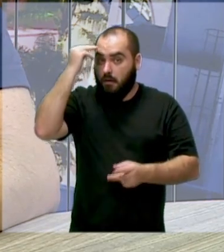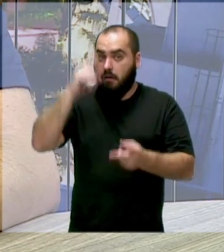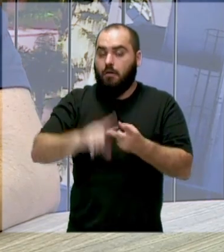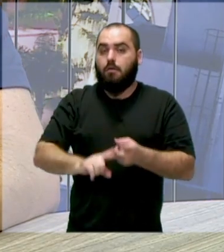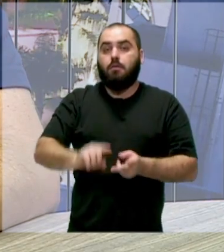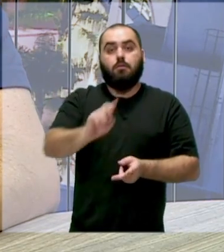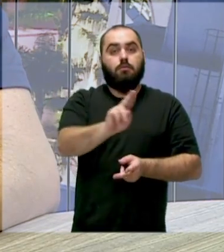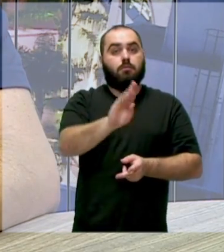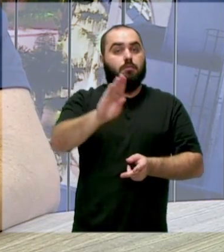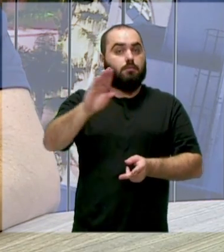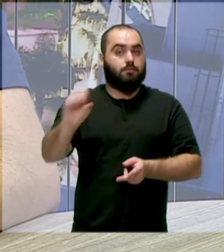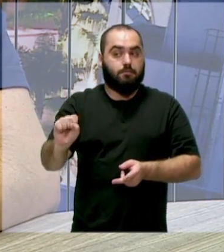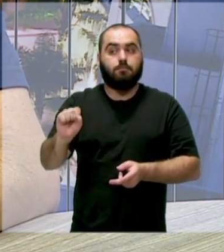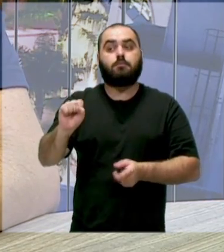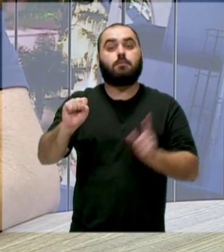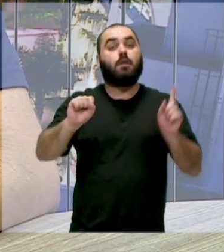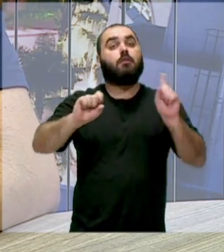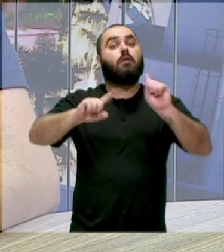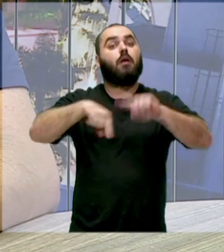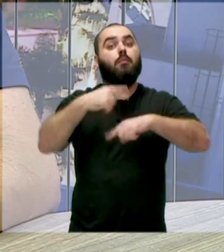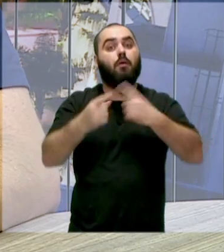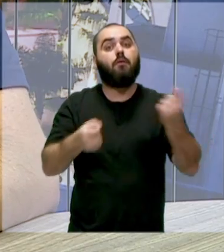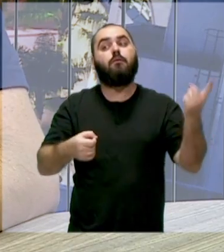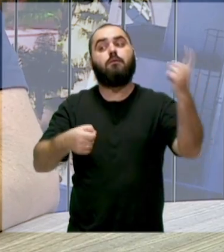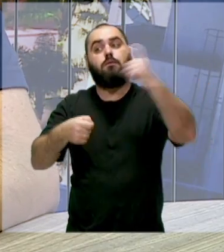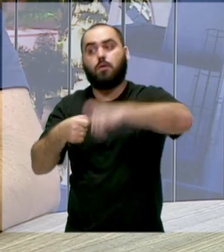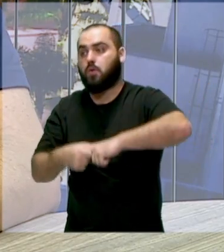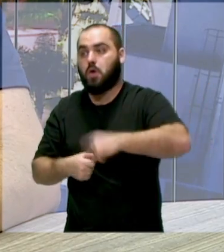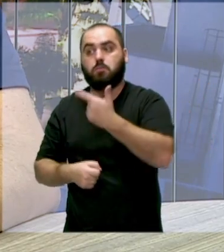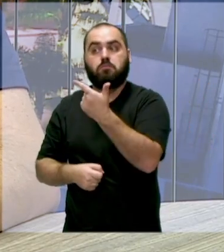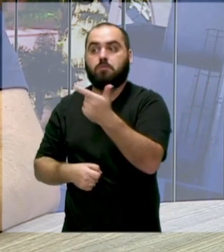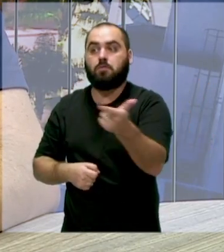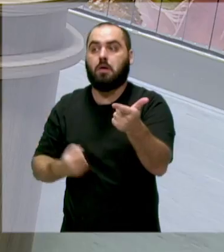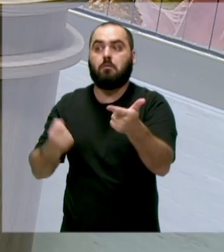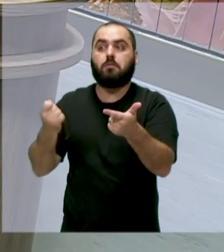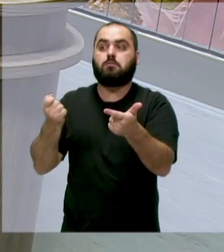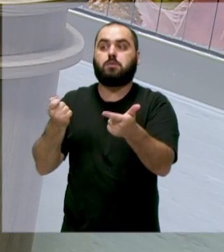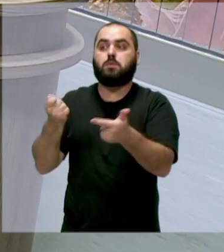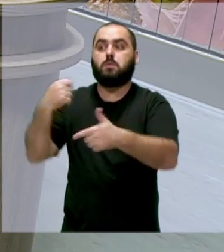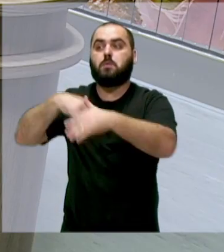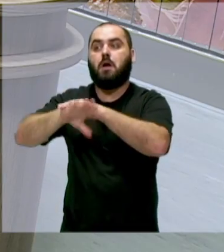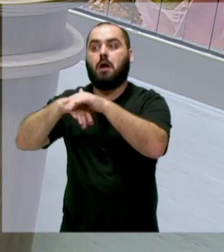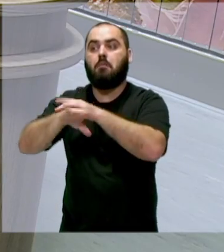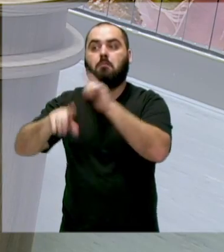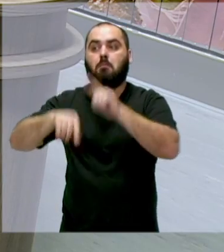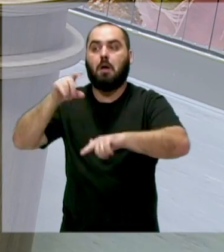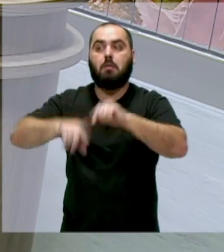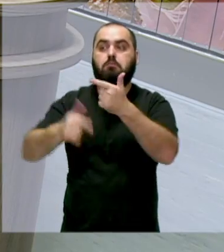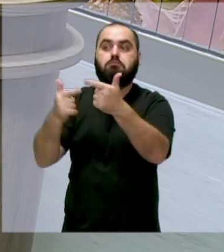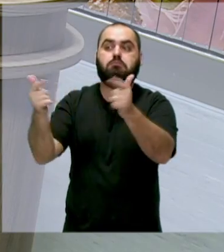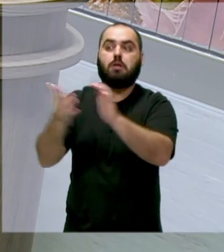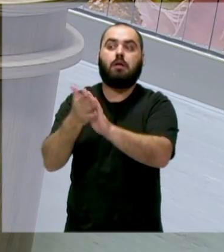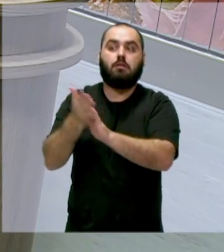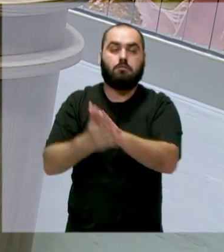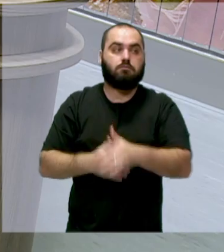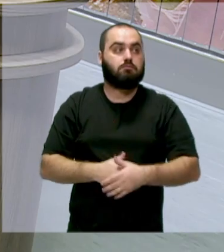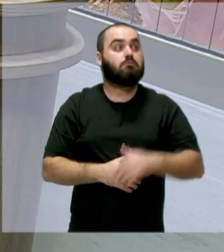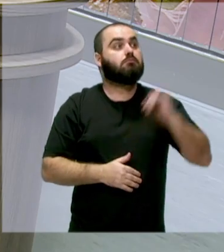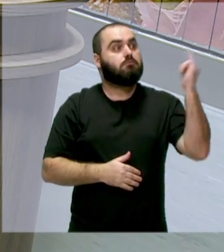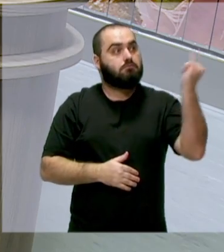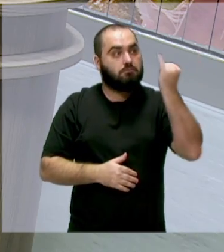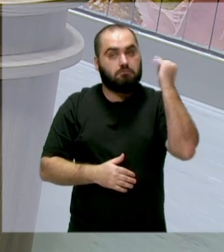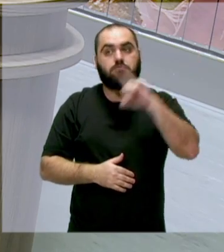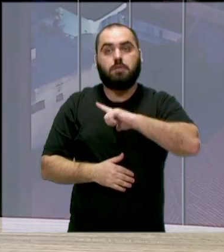saúde, nós retornamos e não houve mais esse acúmulo de material. Que coisa boa, pelo menos isso é importante. Pelo menos